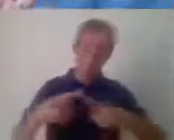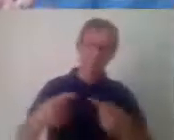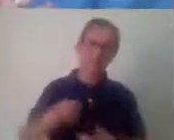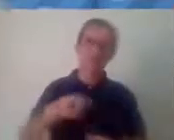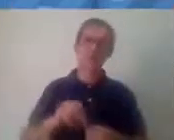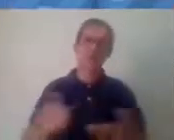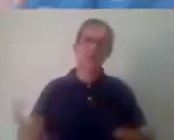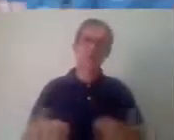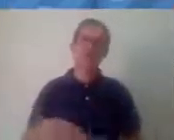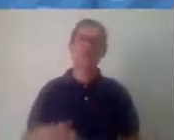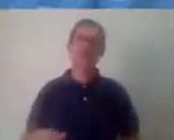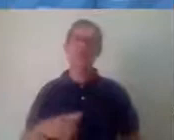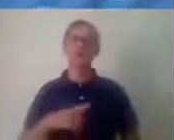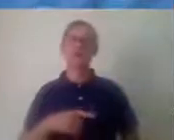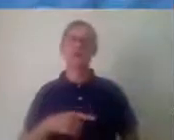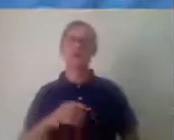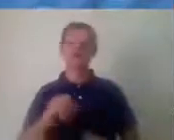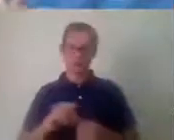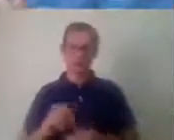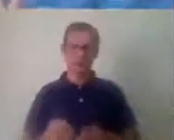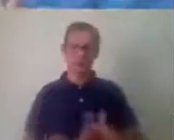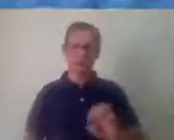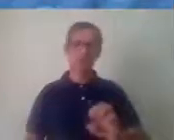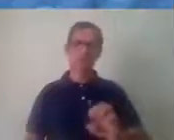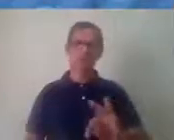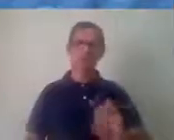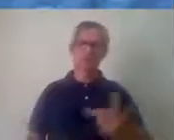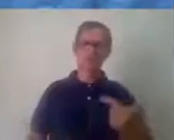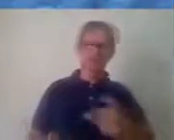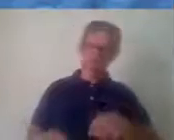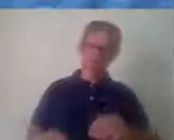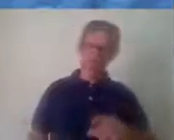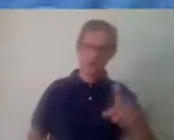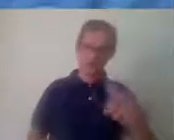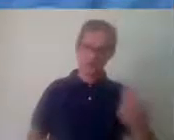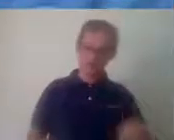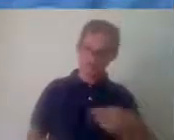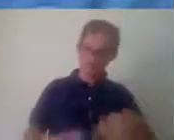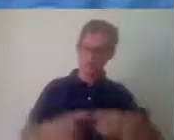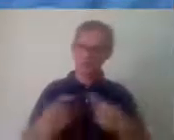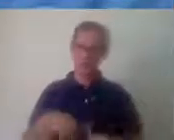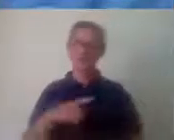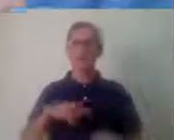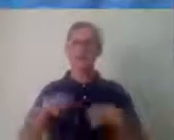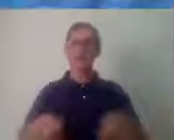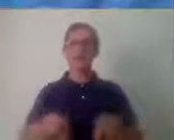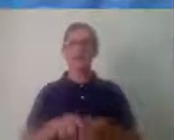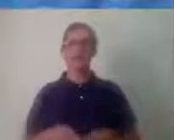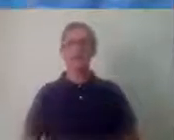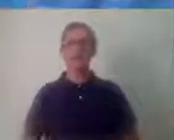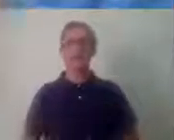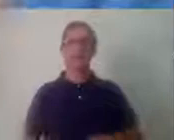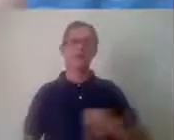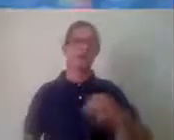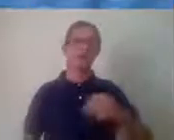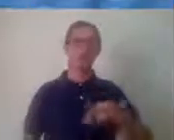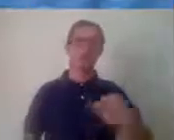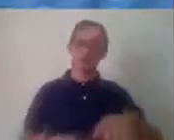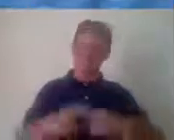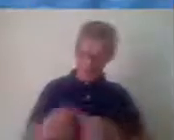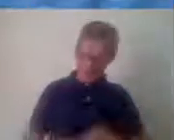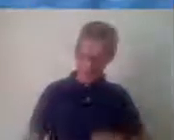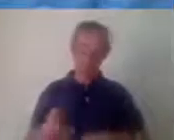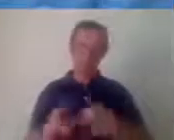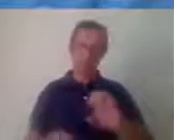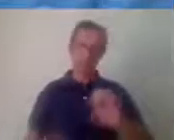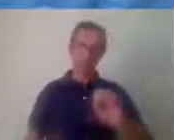faço? Agora, a gente tem que aplicar o teste da segunda derivada. E para a gente aplicar o teste da segunda derivada, a gente precisa da hessiana. E para usar a hessiana, a